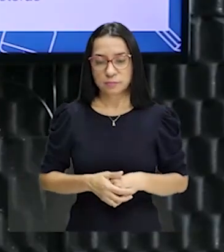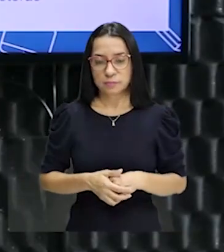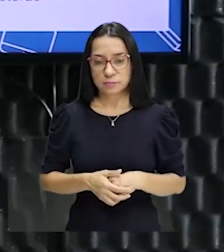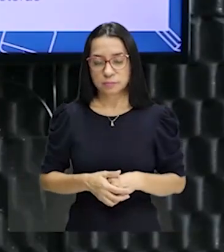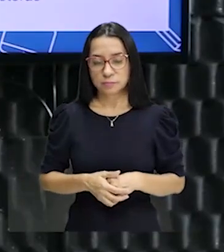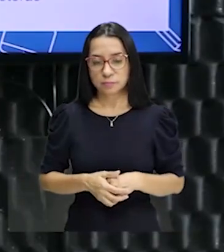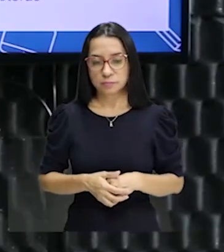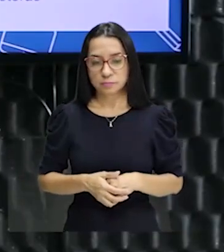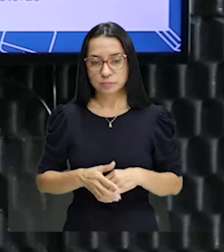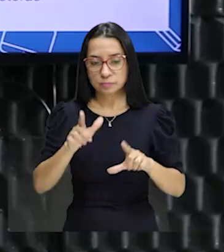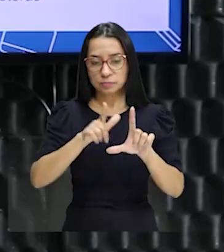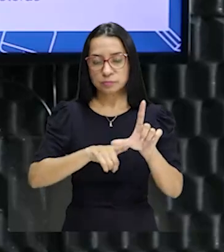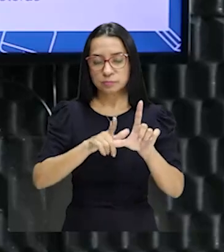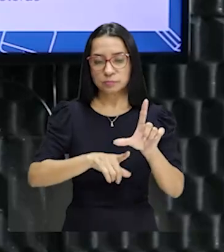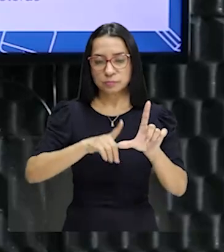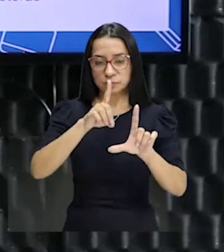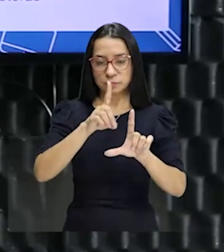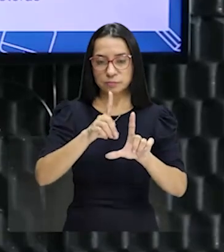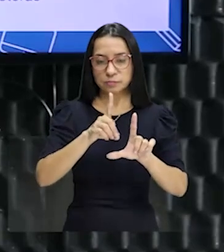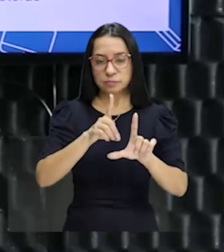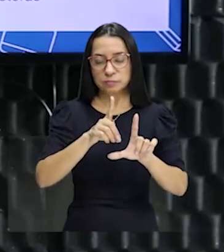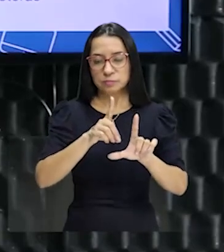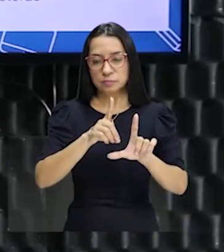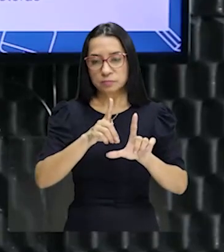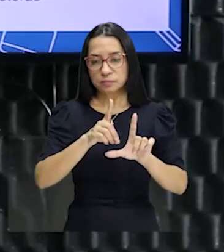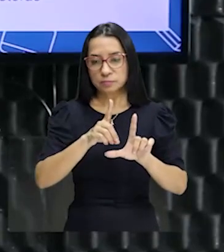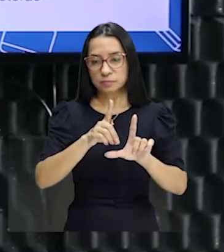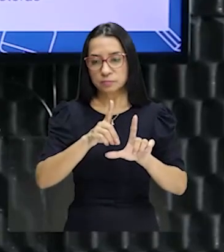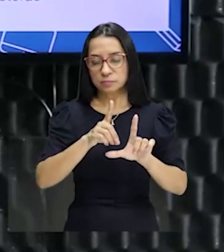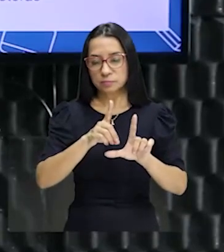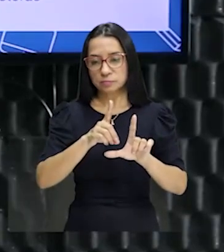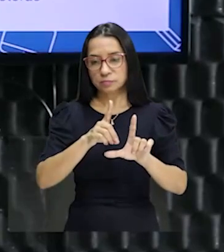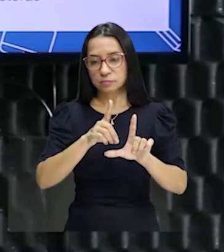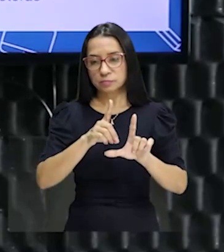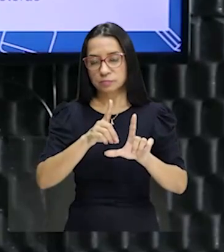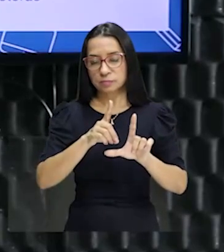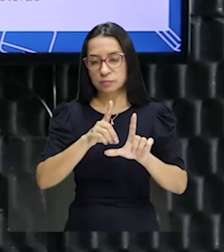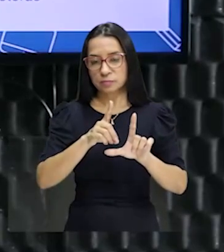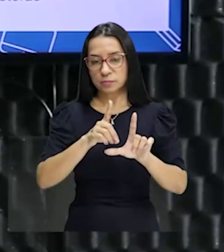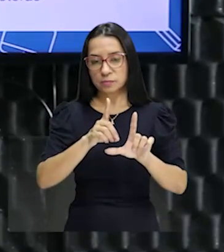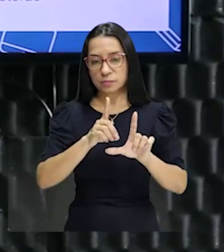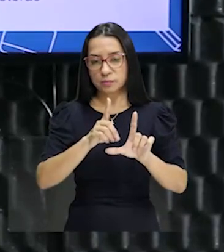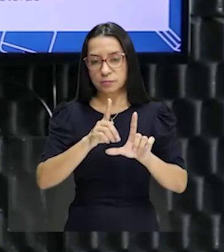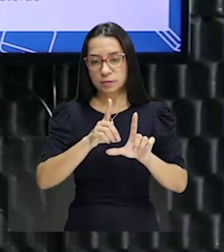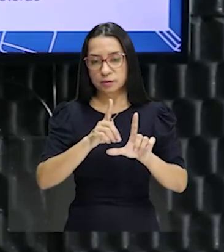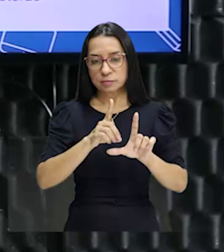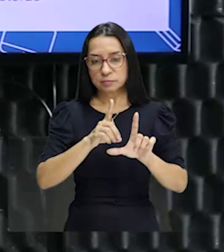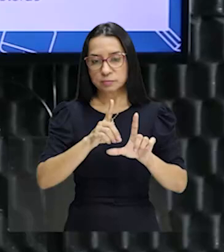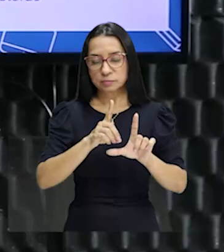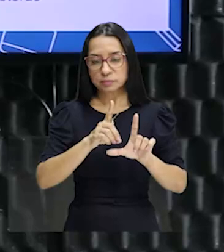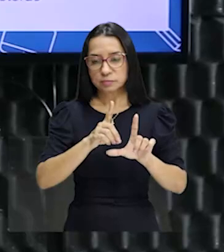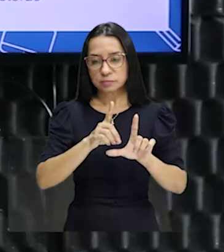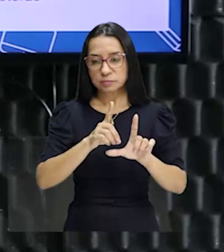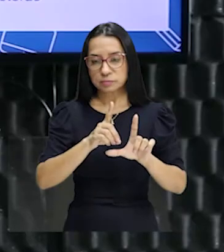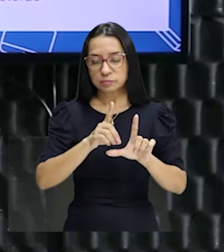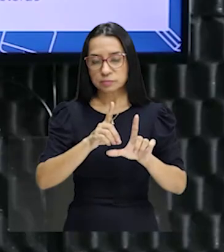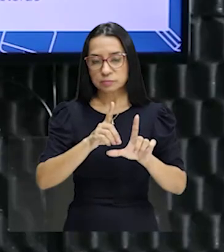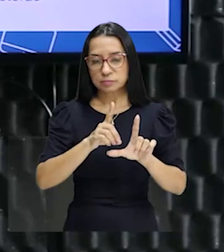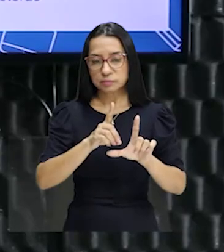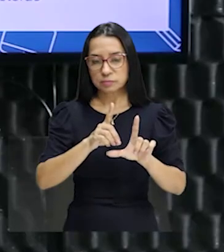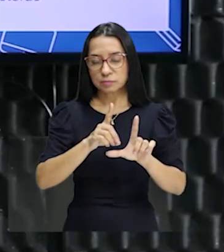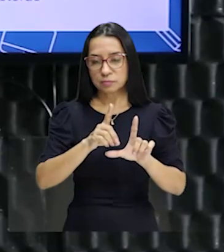de excluir. Através do jogo é possível entender que as regras são construídas socialmente que não podem ser